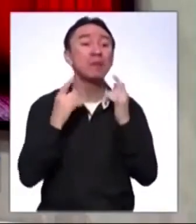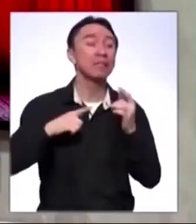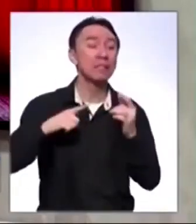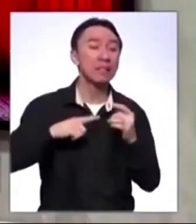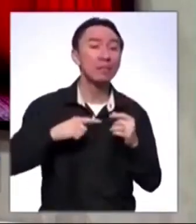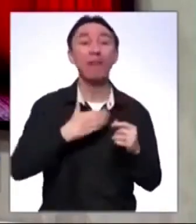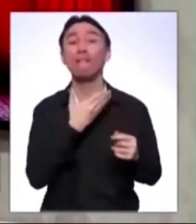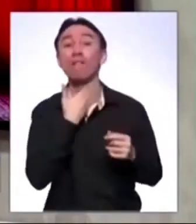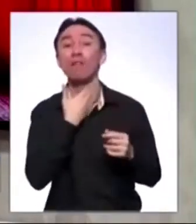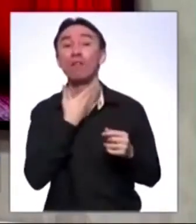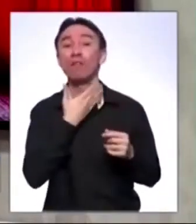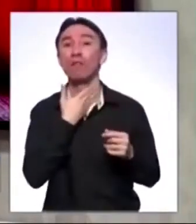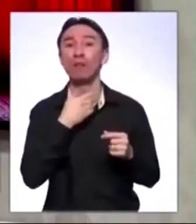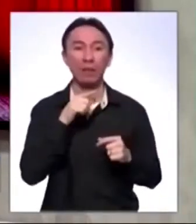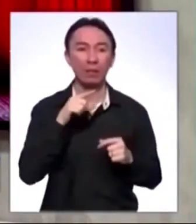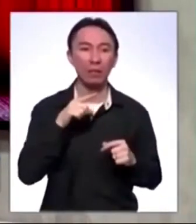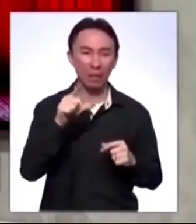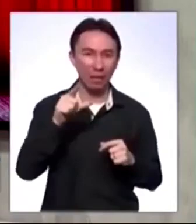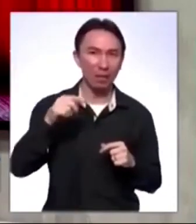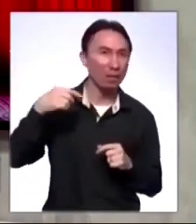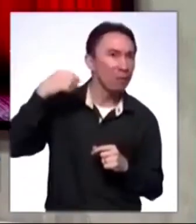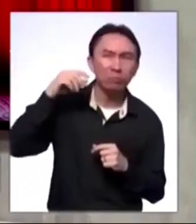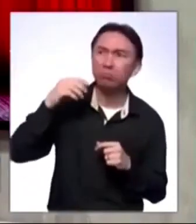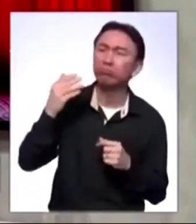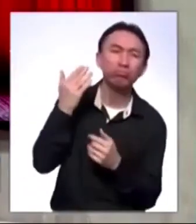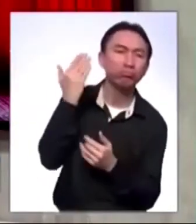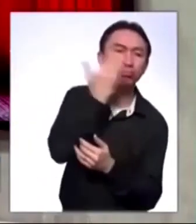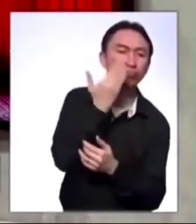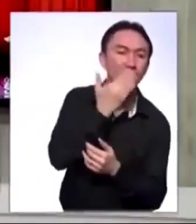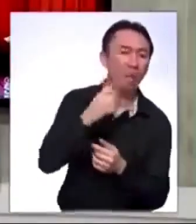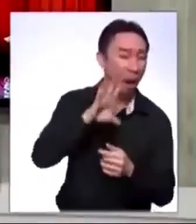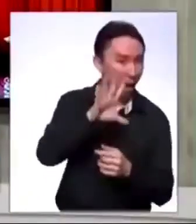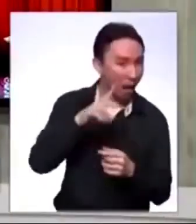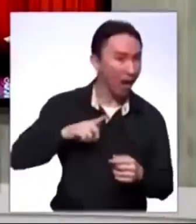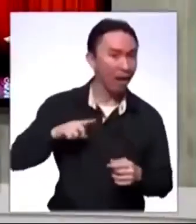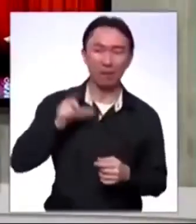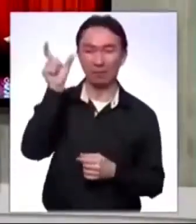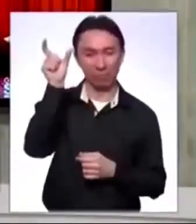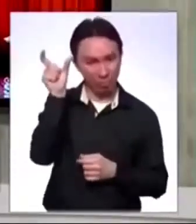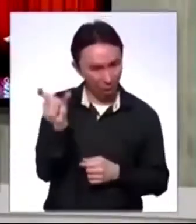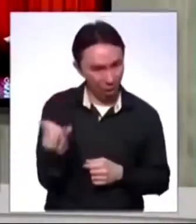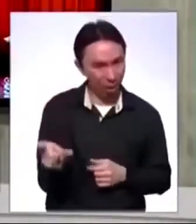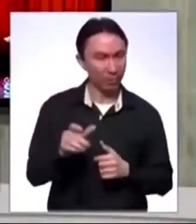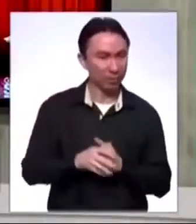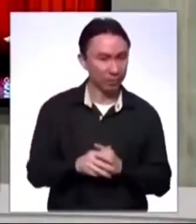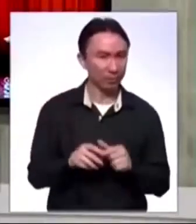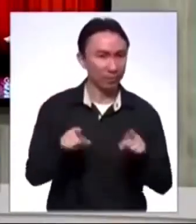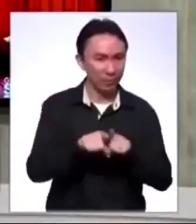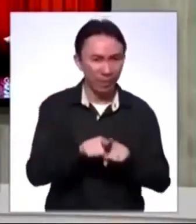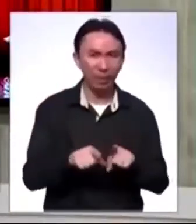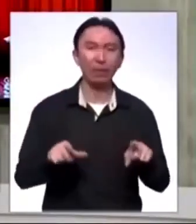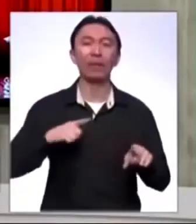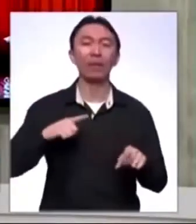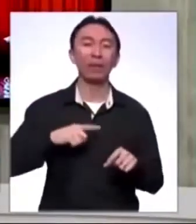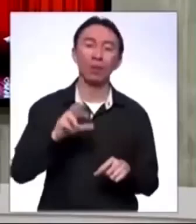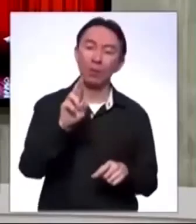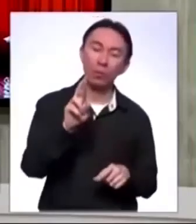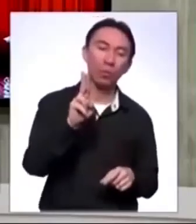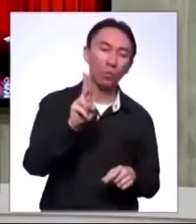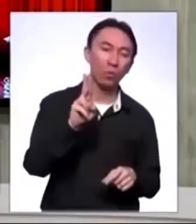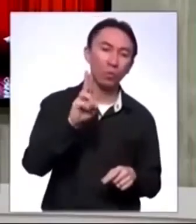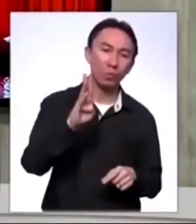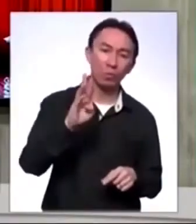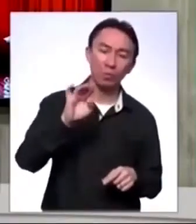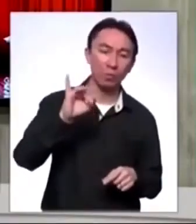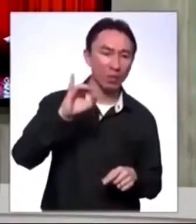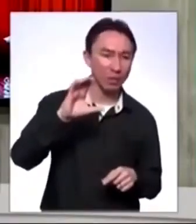É personagem, disfarçado, mas é personagem. E tem as famosas rubricas. O que são rubricas? Às vezes vem entre parênteses,